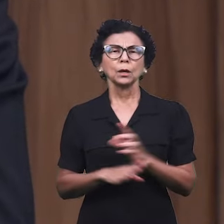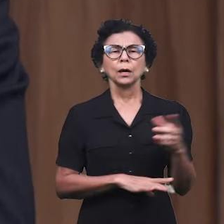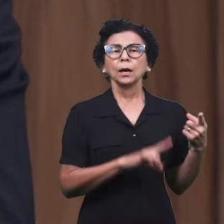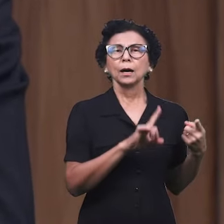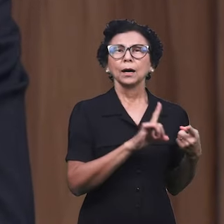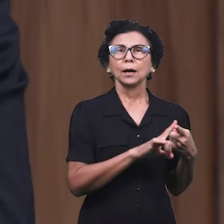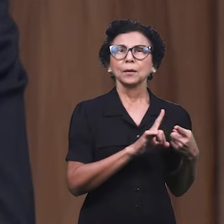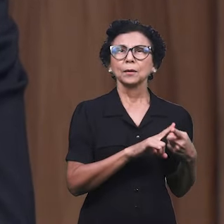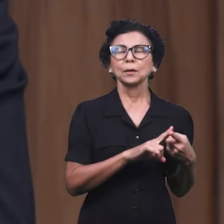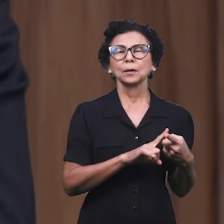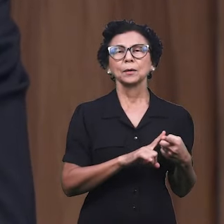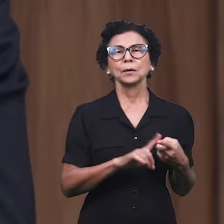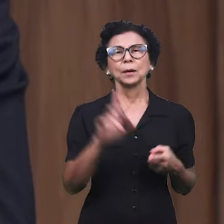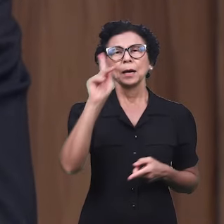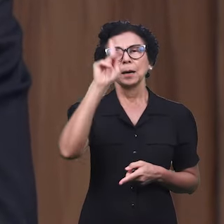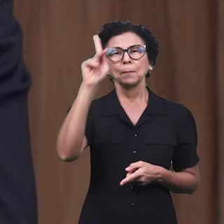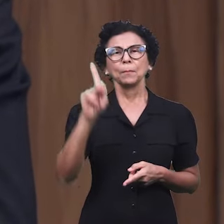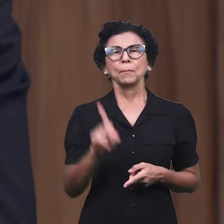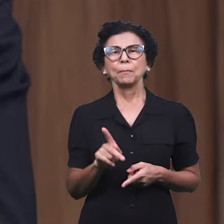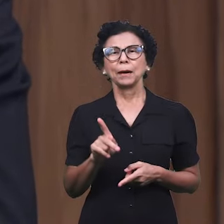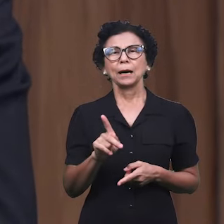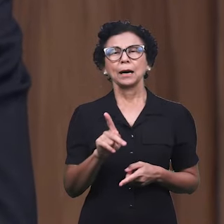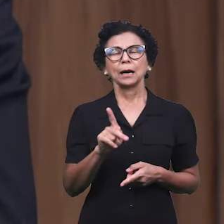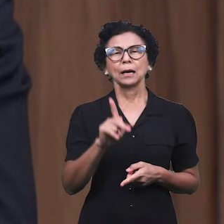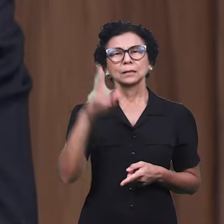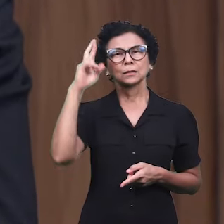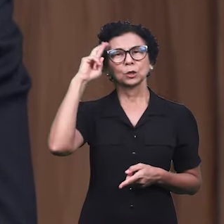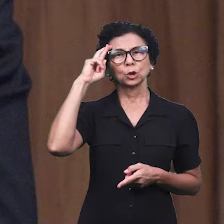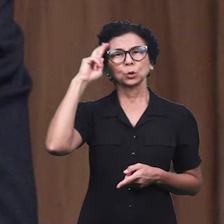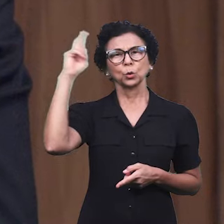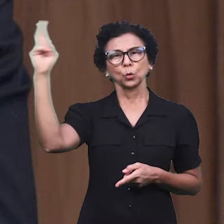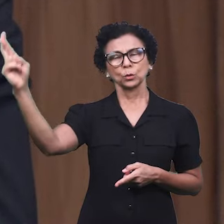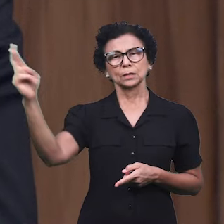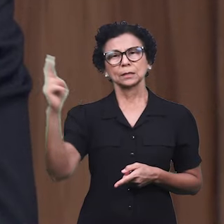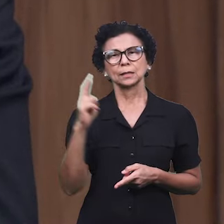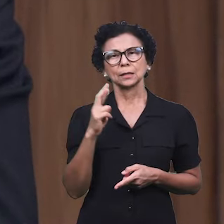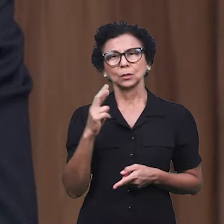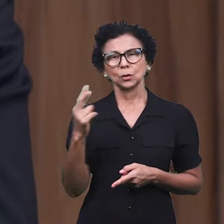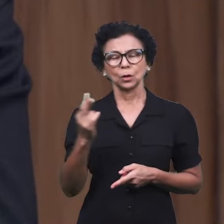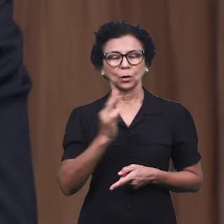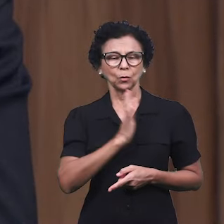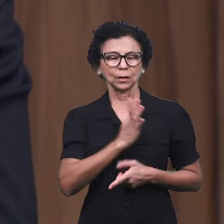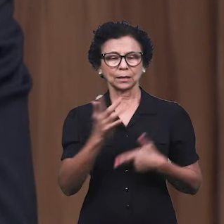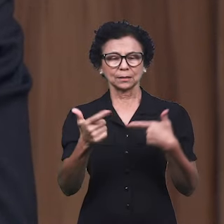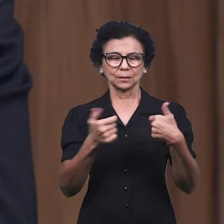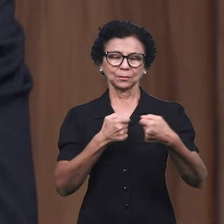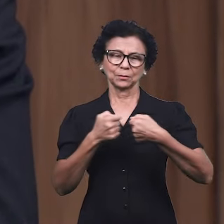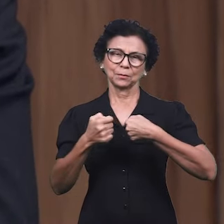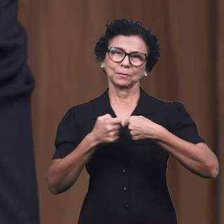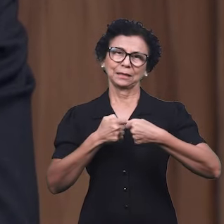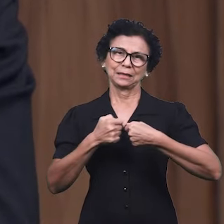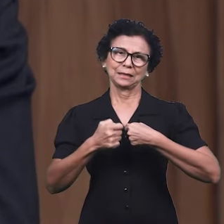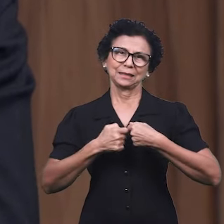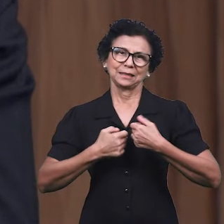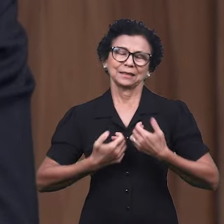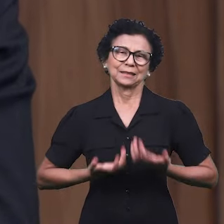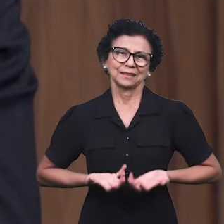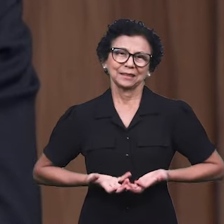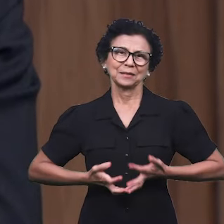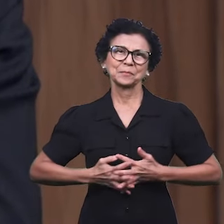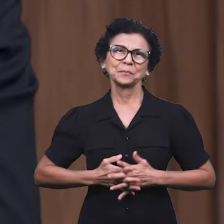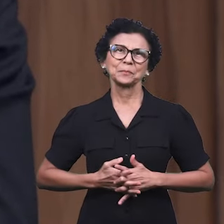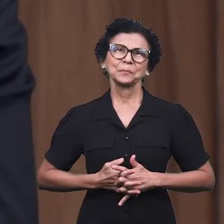a paz de Deus domine em vossos corações. Então, a observância